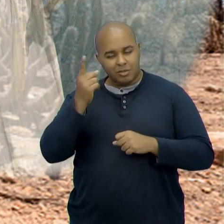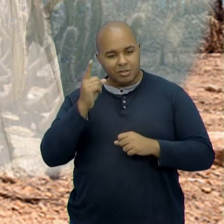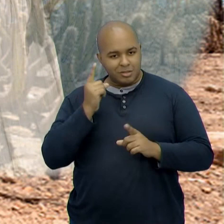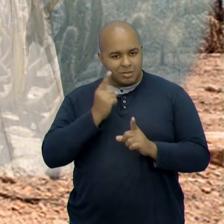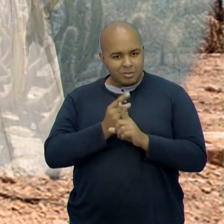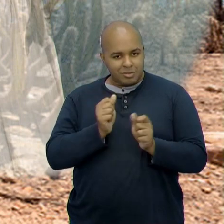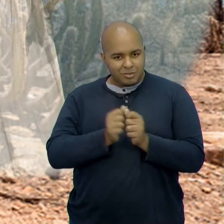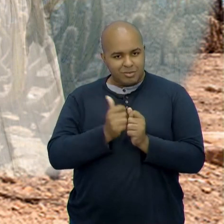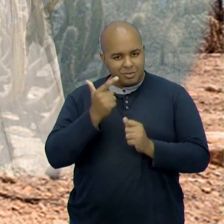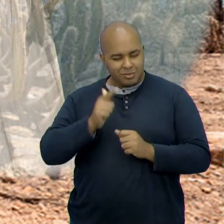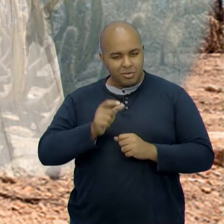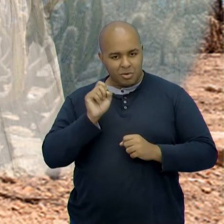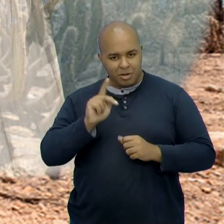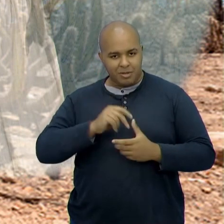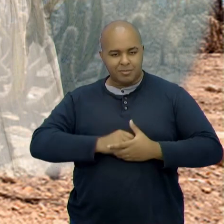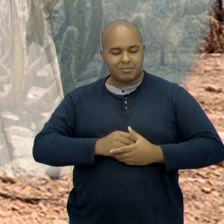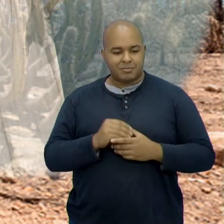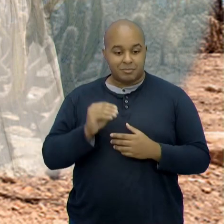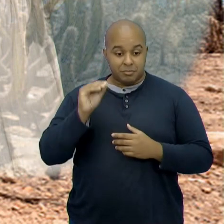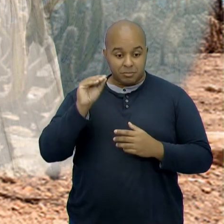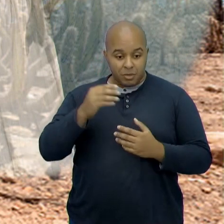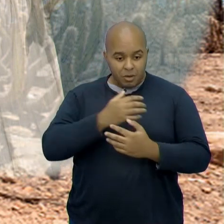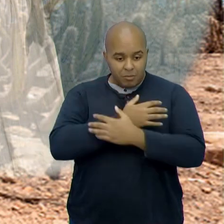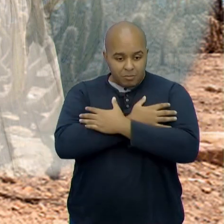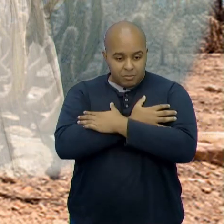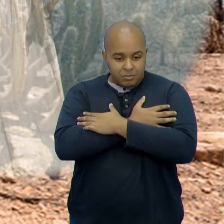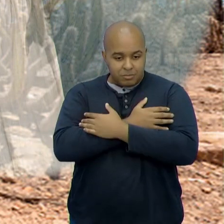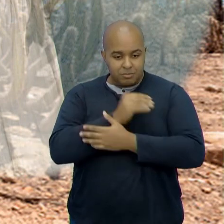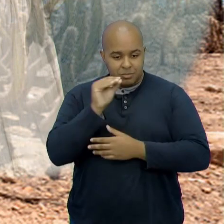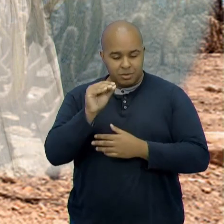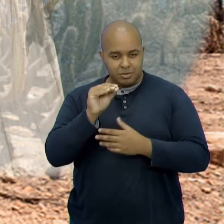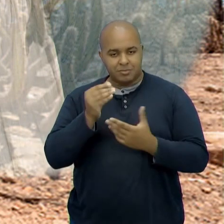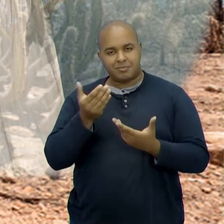gente vai estar junto de novo, tá bom? Um grande abraço, um